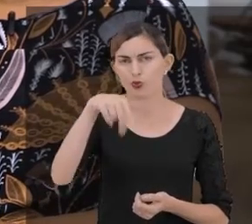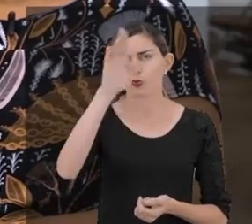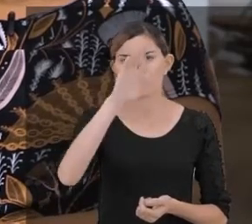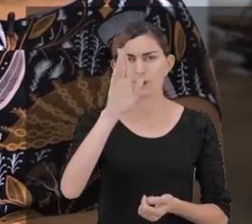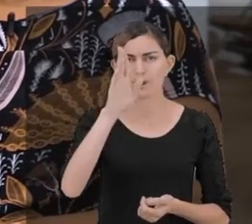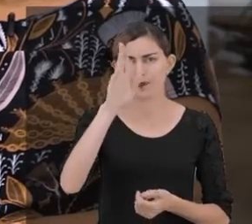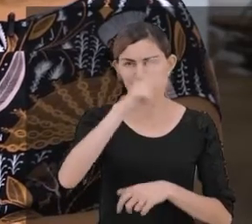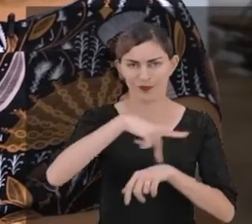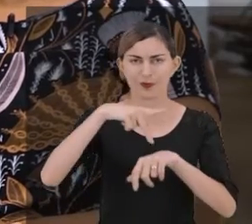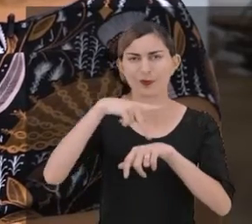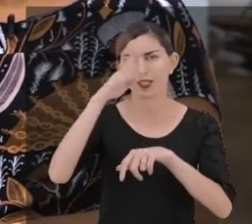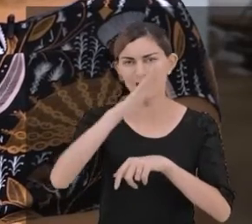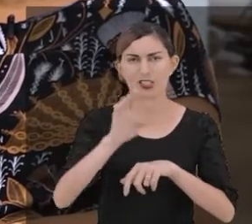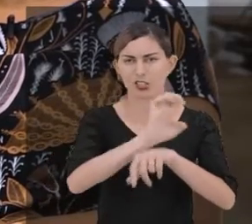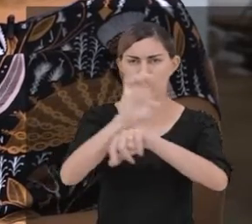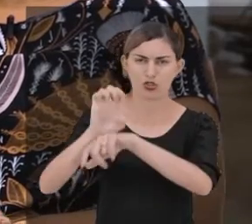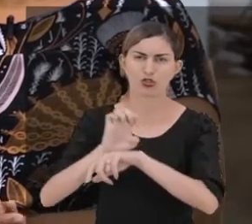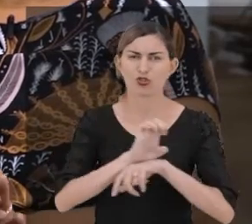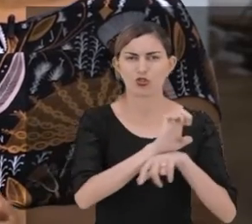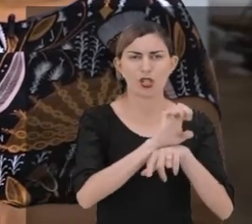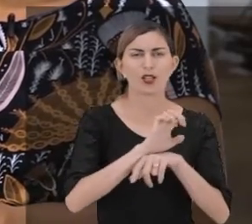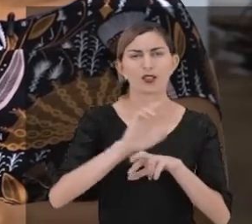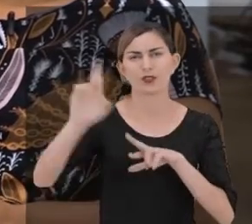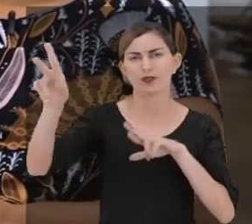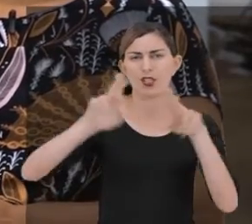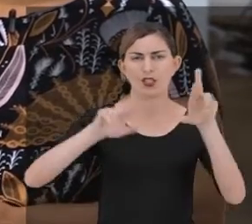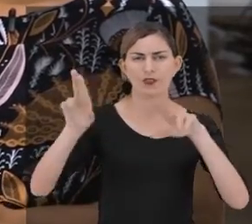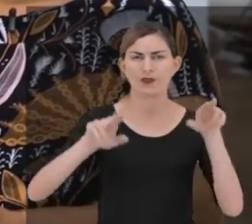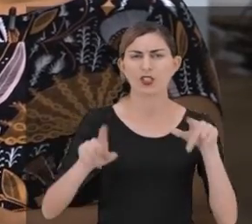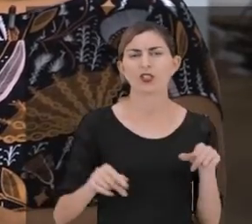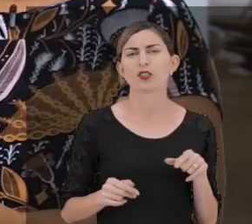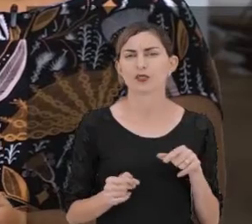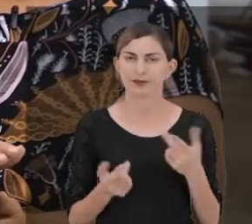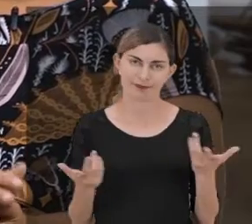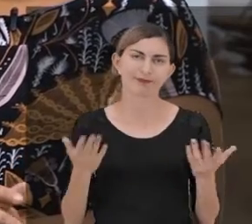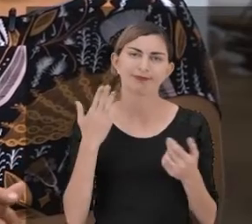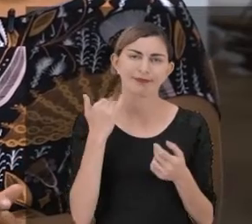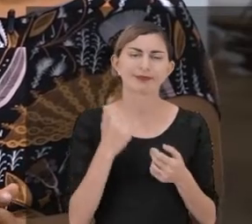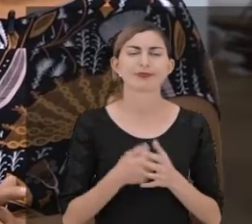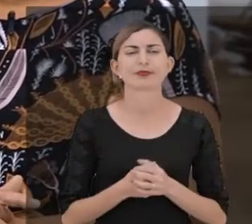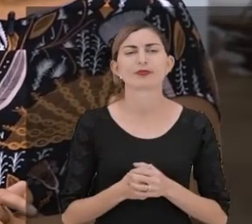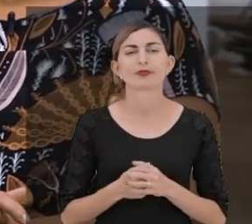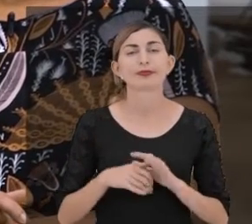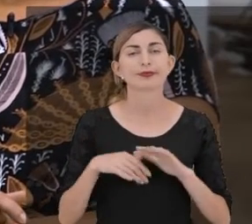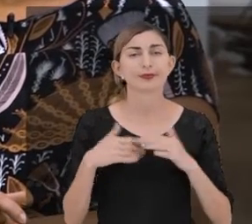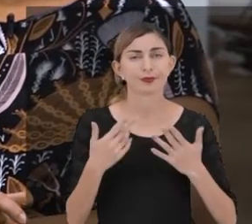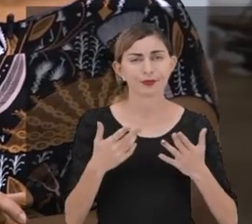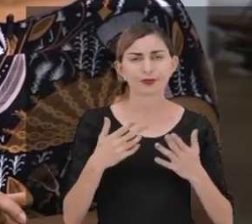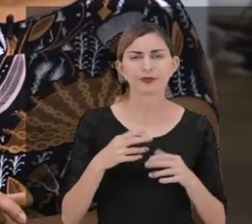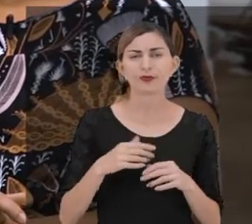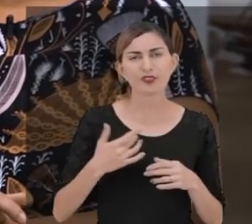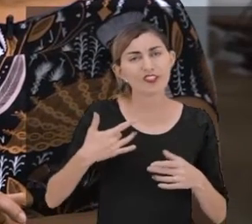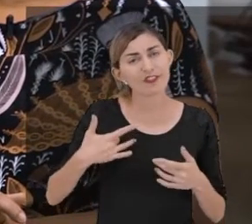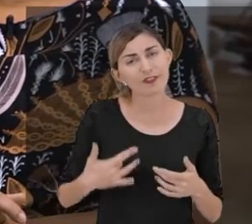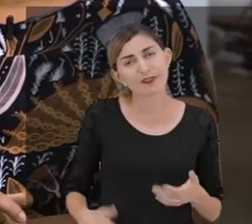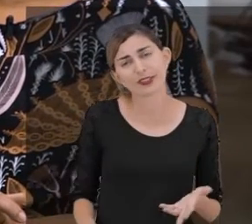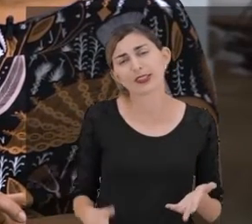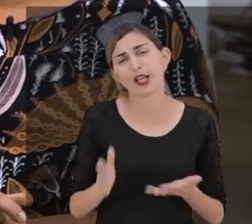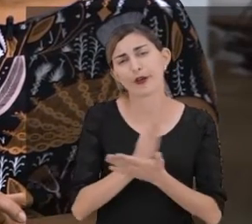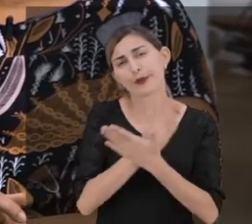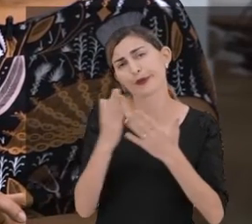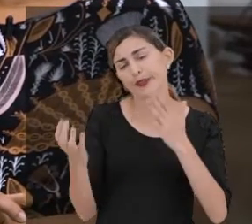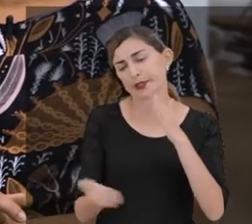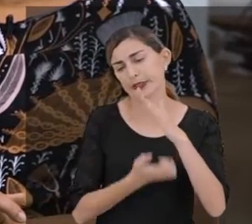país. Vários estados têm salários diferentes, isso é uma questão legal. E aí, infelizmente,